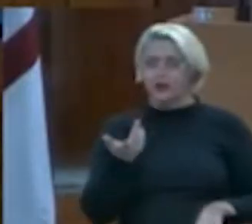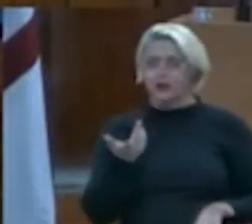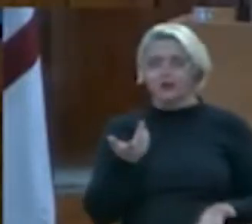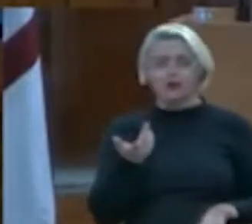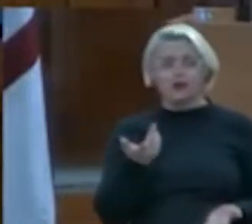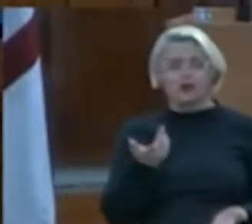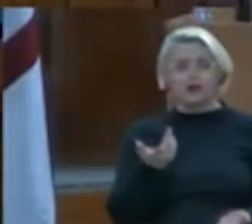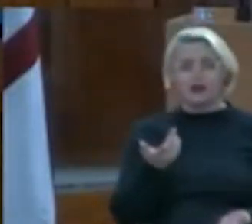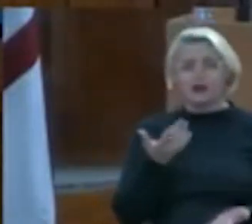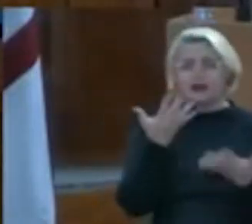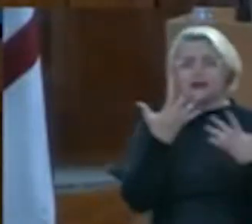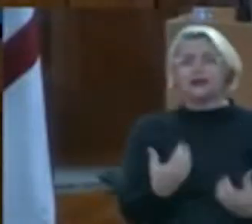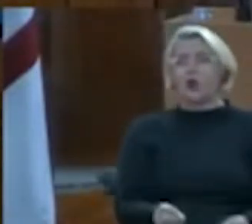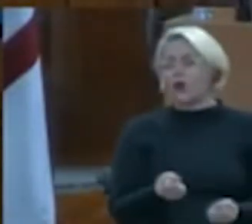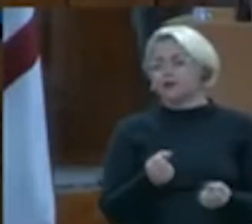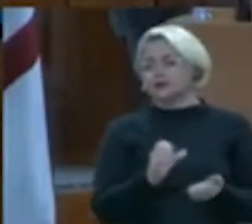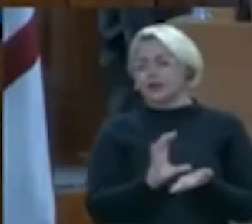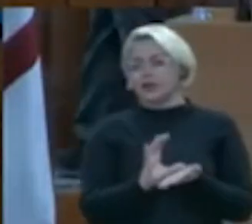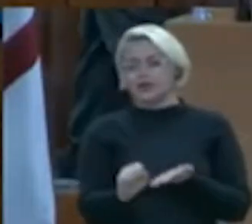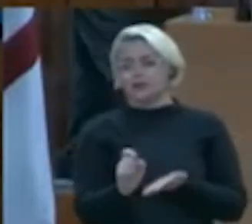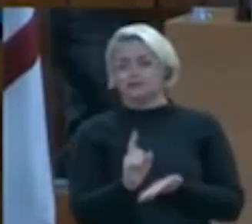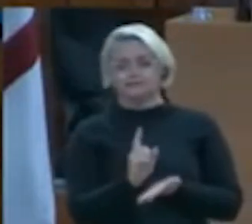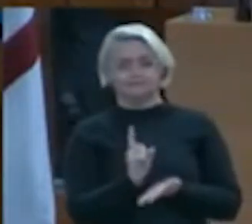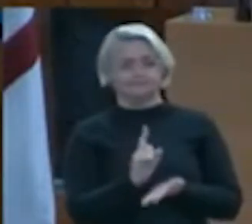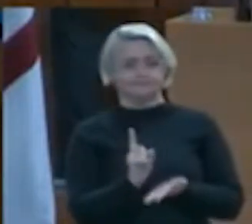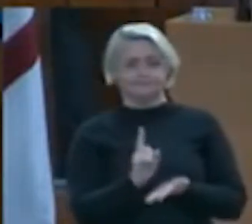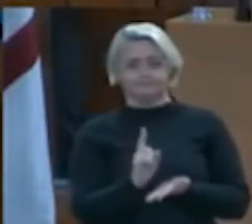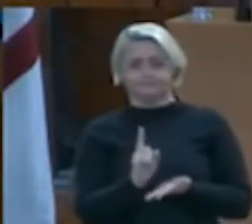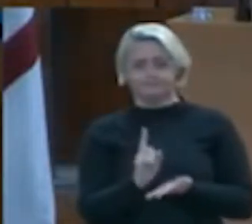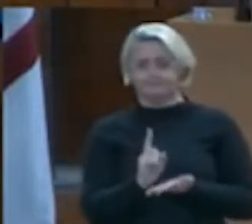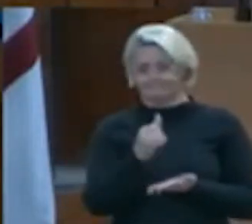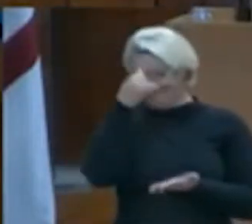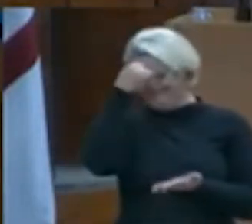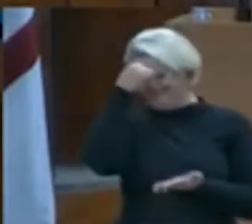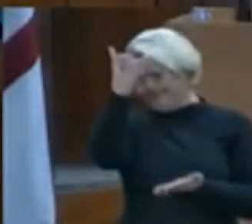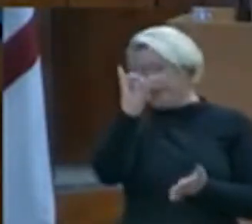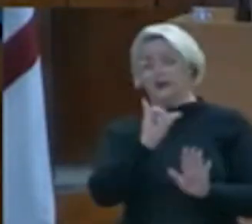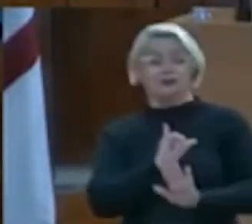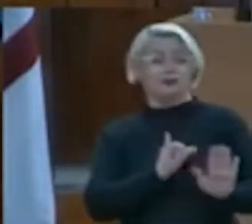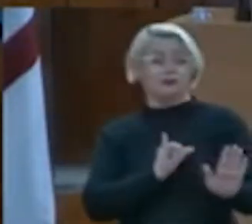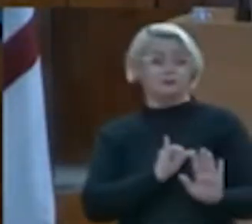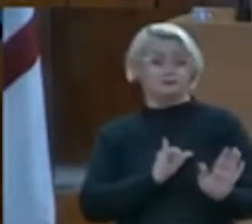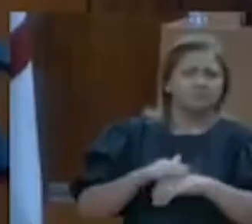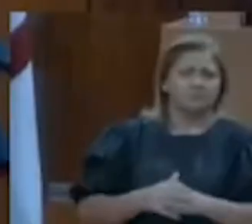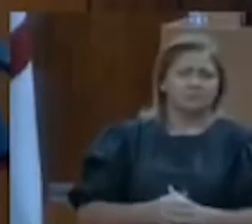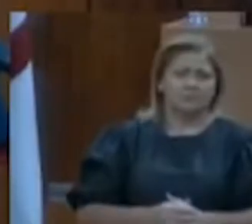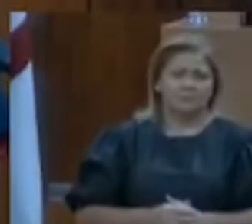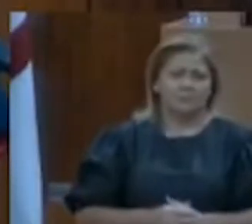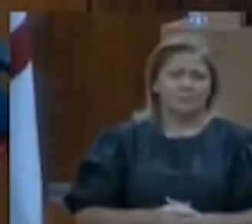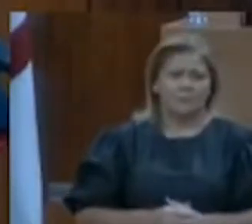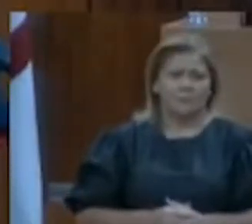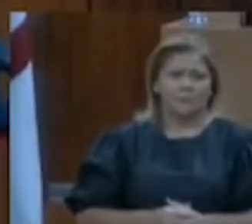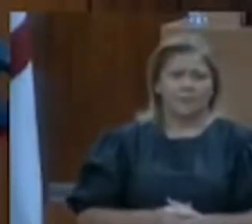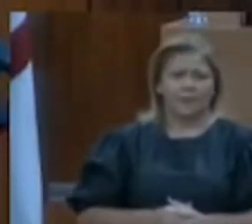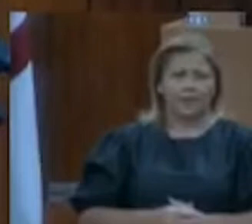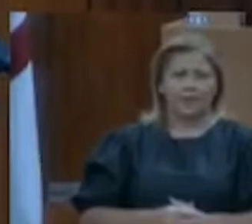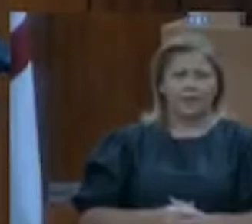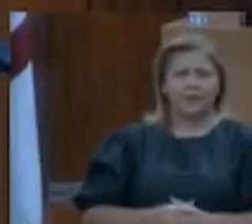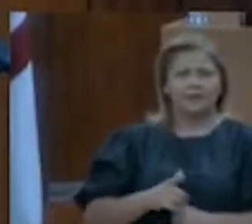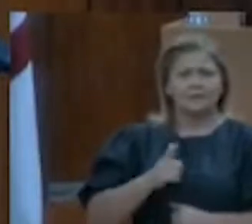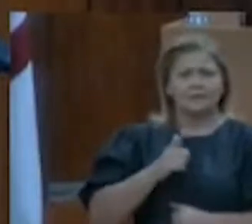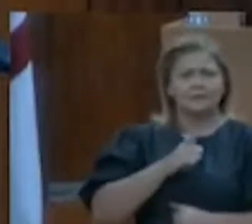à corrupção. Jamais transijam na corrupção. Esse é o ponto principal. Uma maior